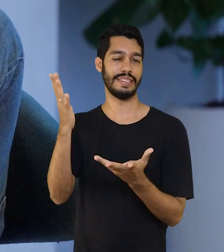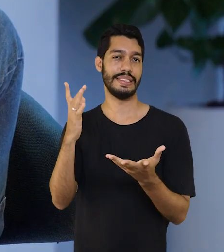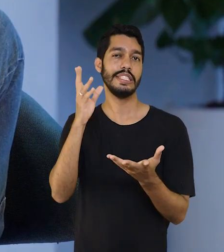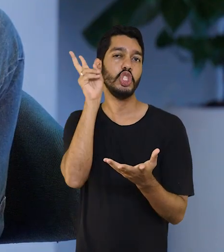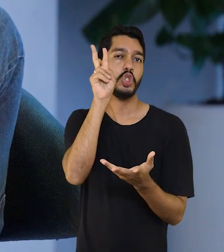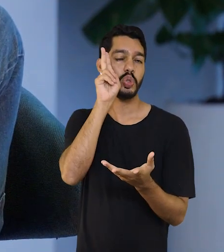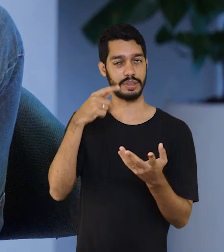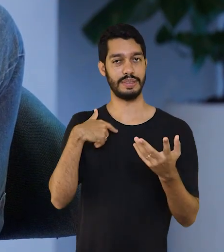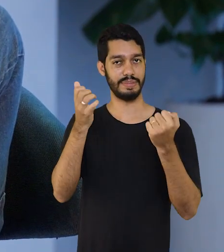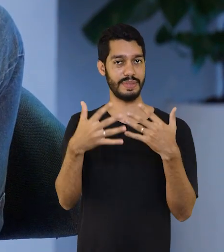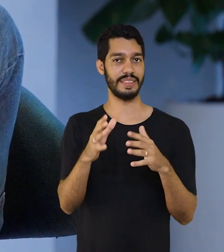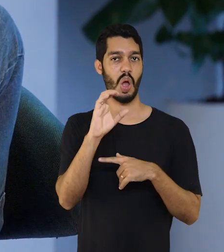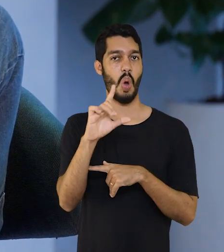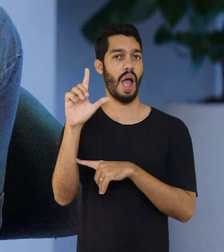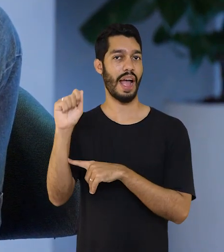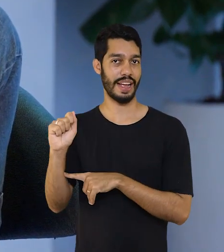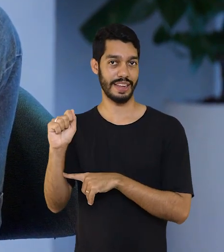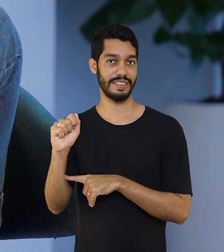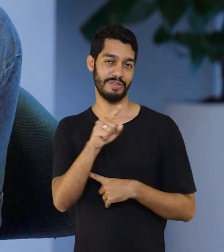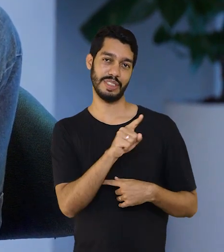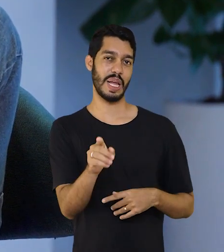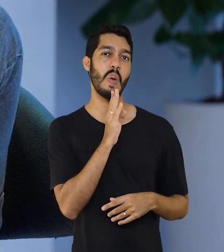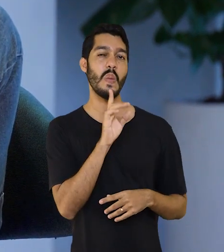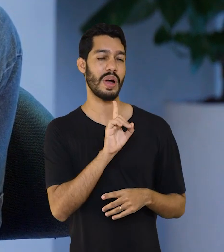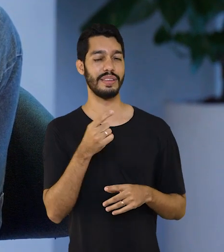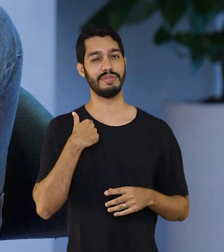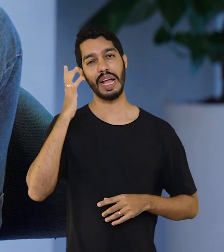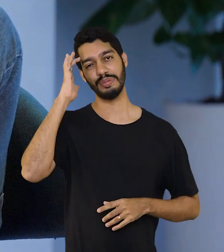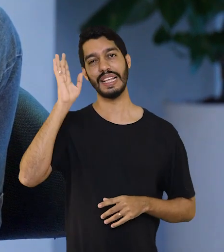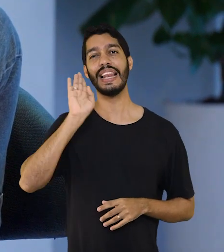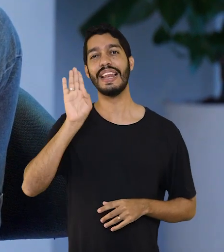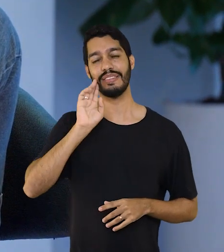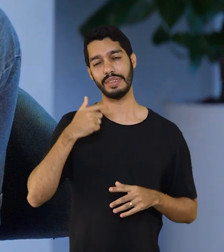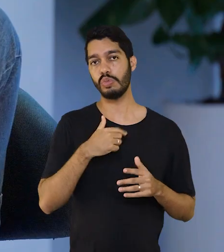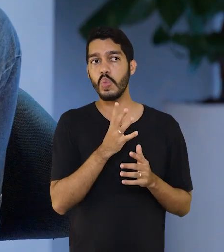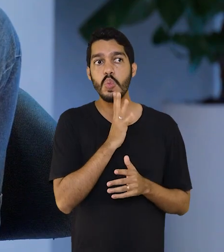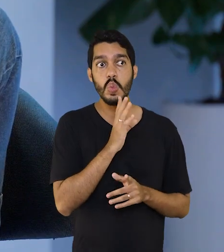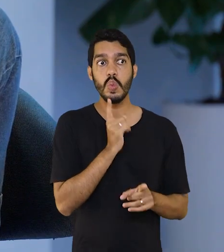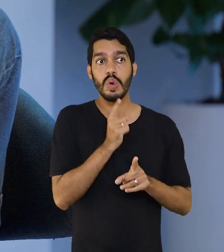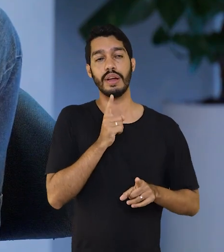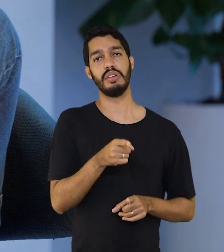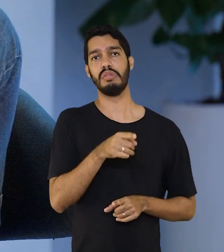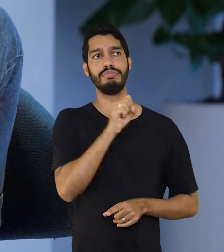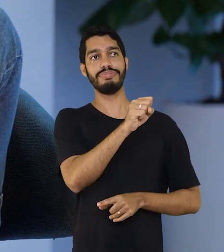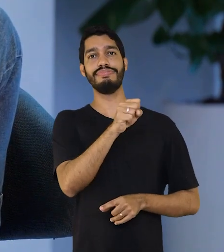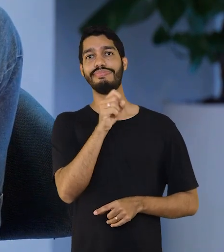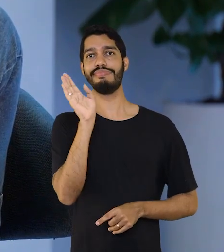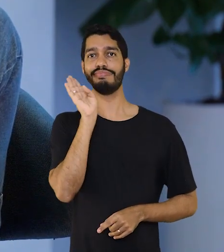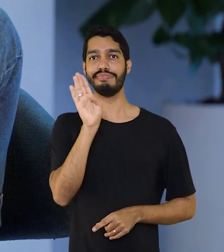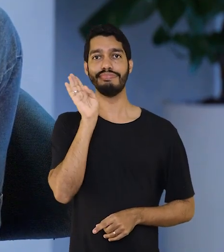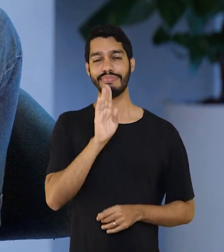relevante. Então, eu vou te contar umas histórias sobre a Coca que nem todo mundo conhece, que eu acho legal. E para mim, quando eu conheci, eu falei, caraca,